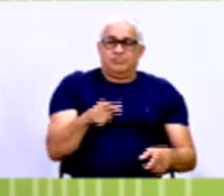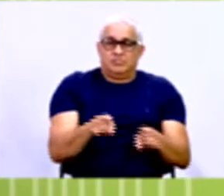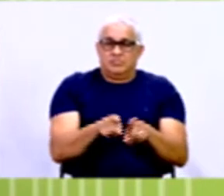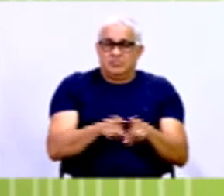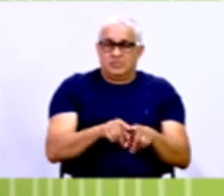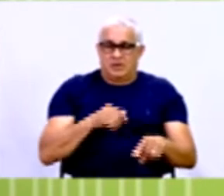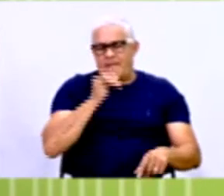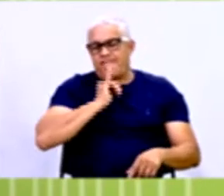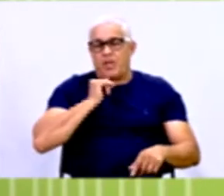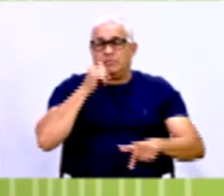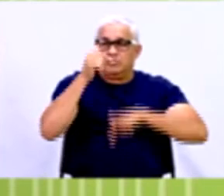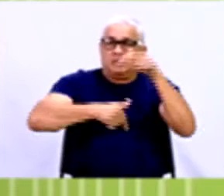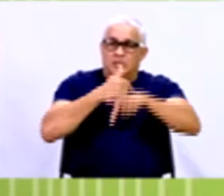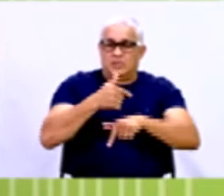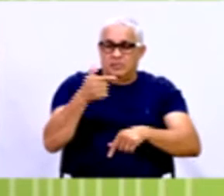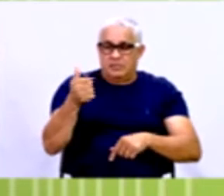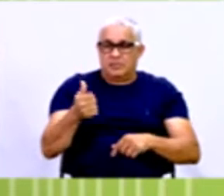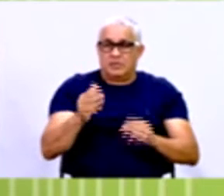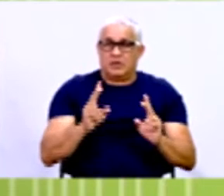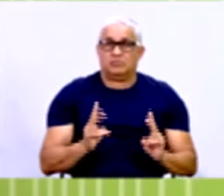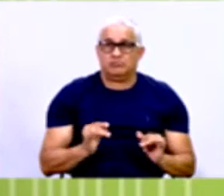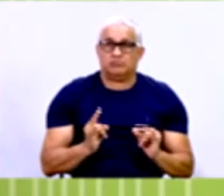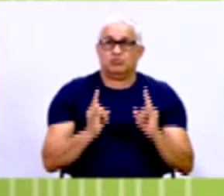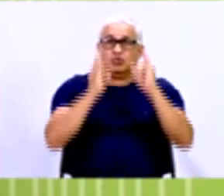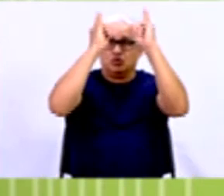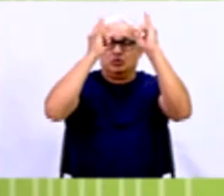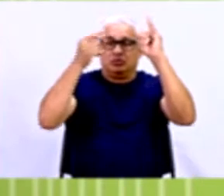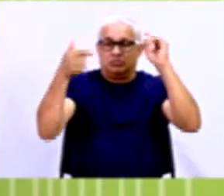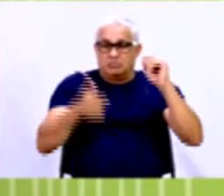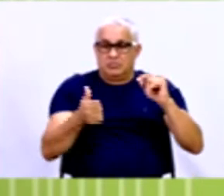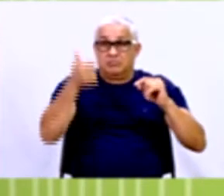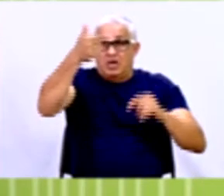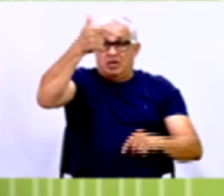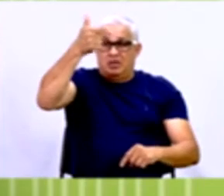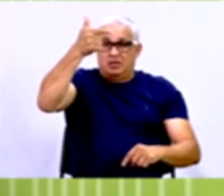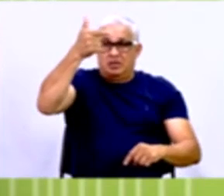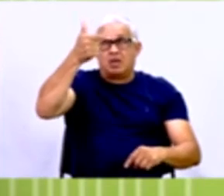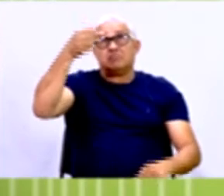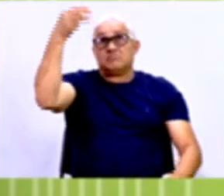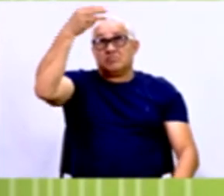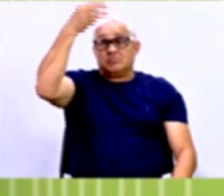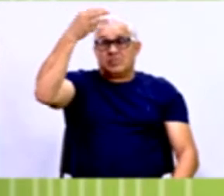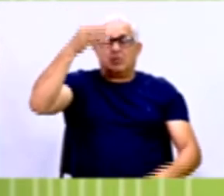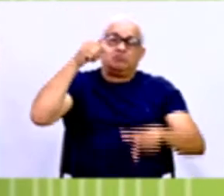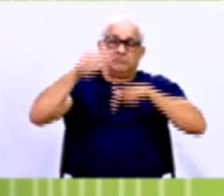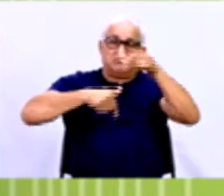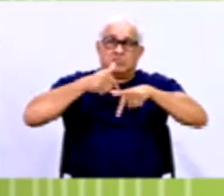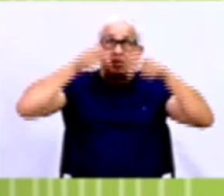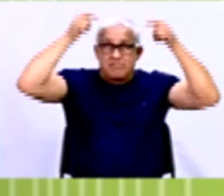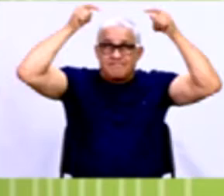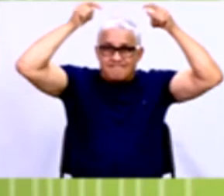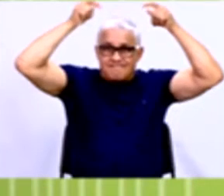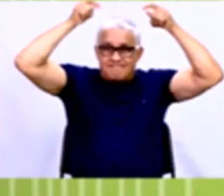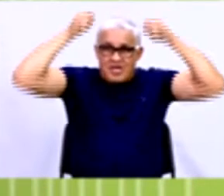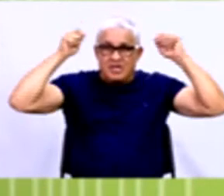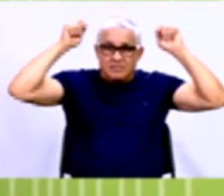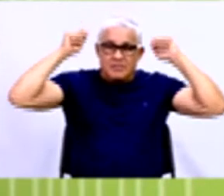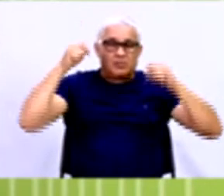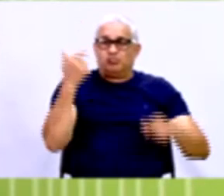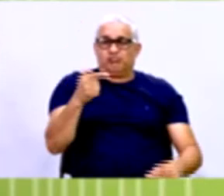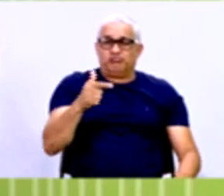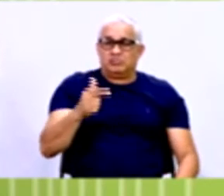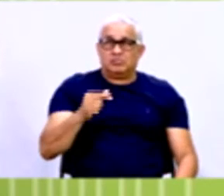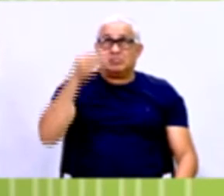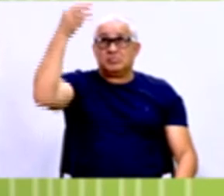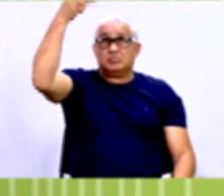no segundo piso de uma construção, e lá do terceiro piso, eu estou trabalhando sem equipamento de proteção individual, mas lá do terceiro